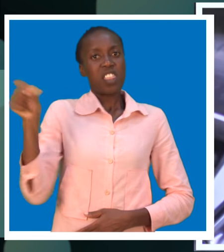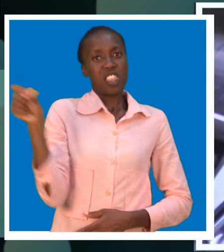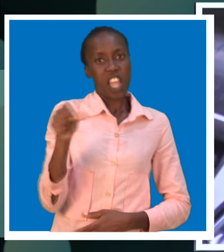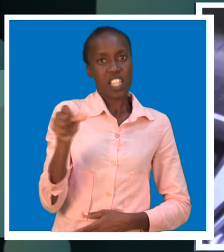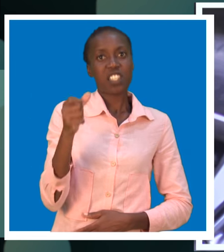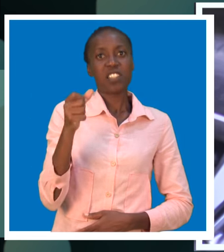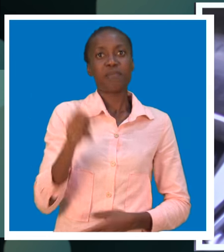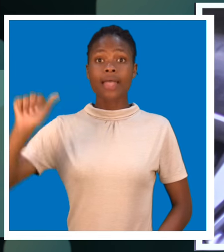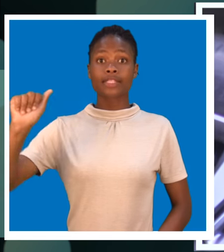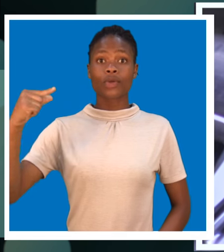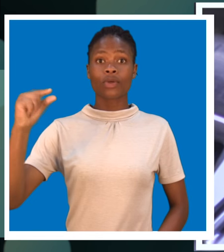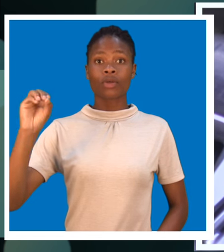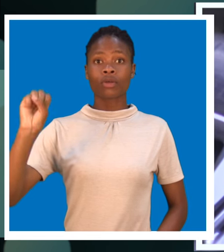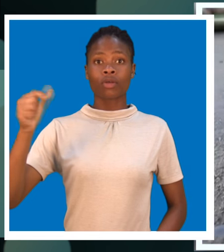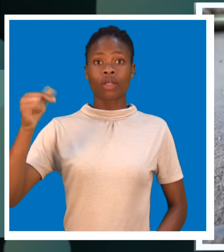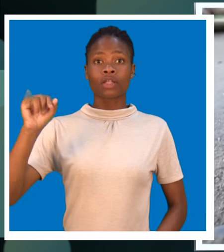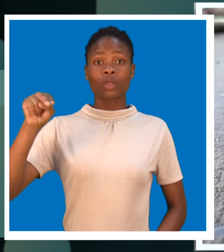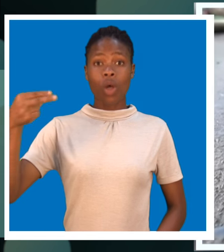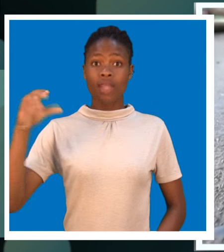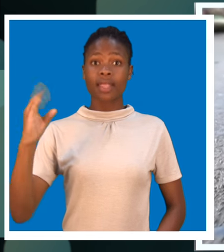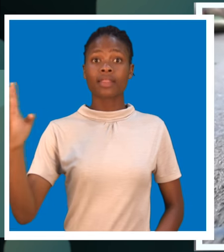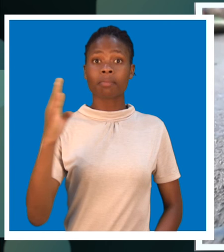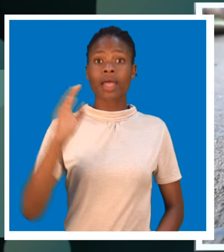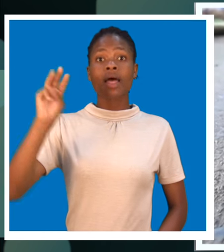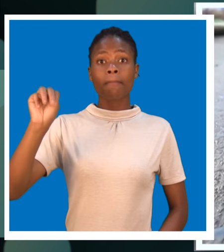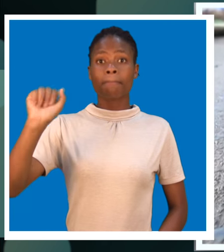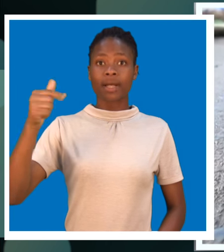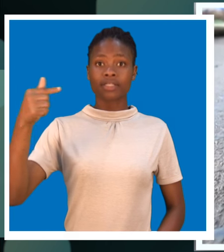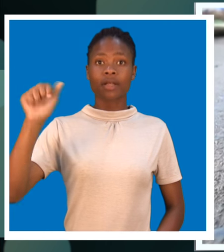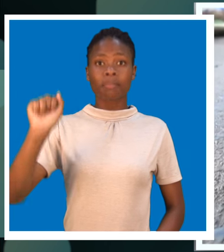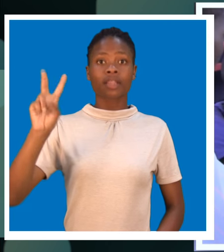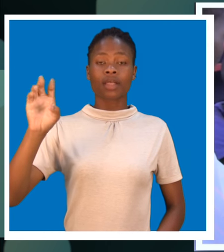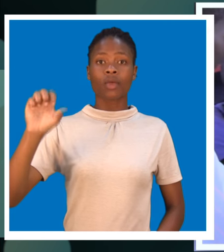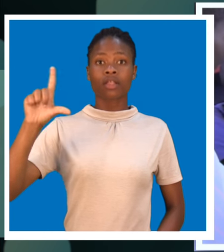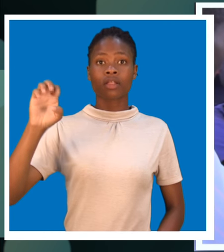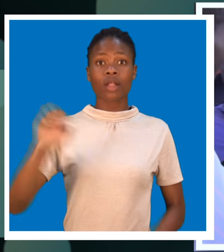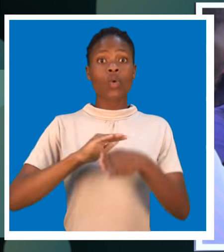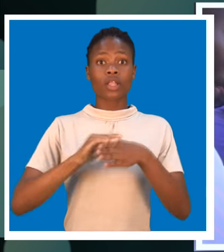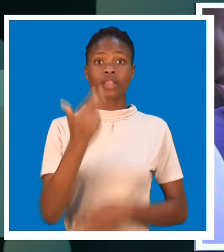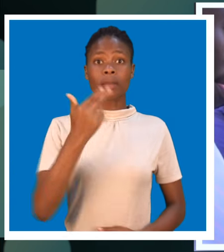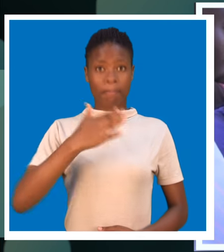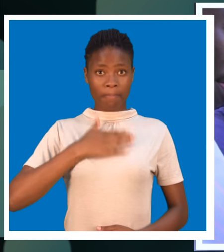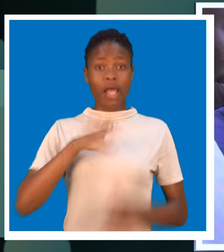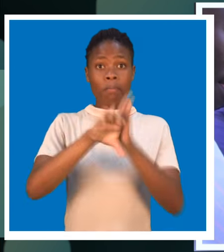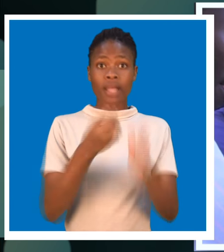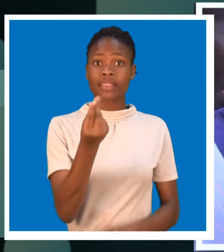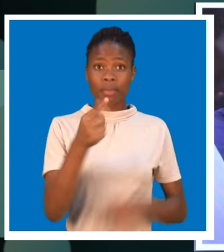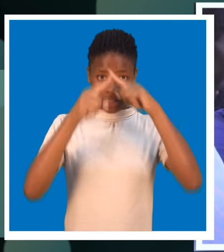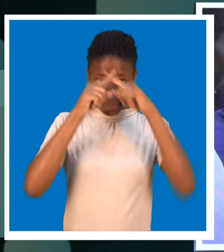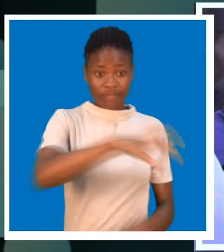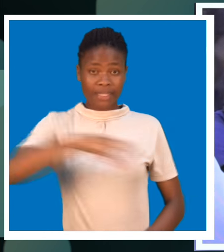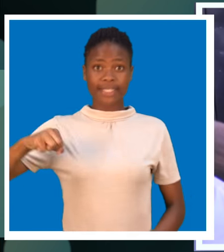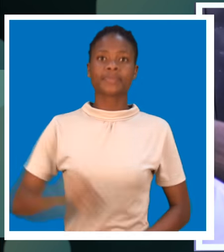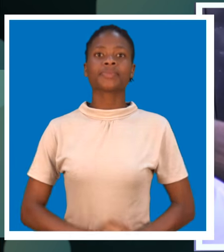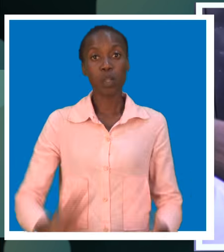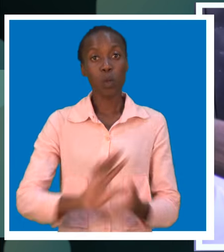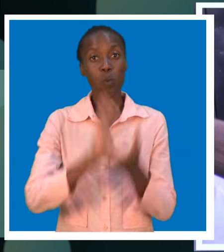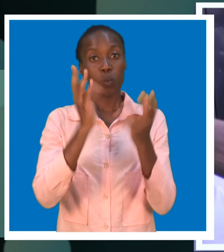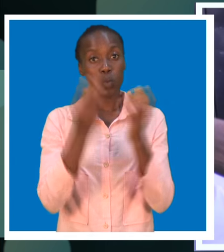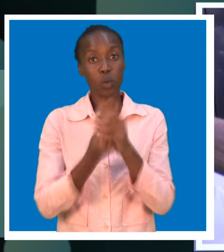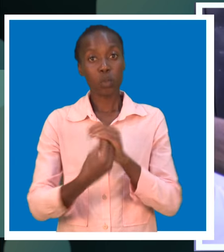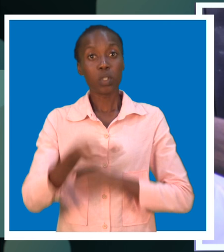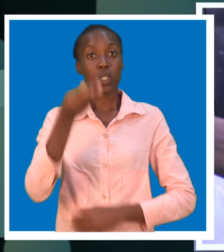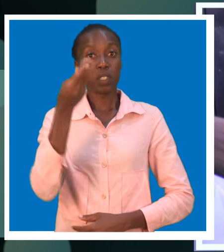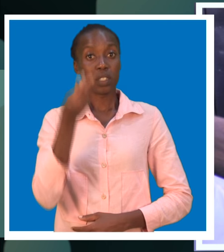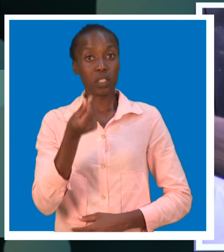táxi. Agostinho Matavel, proprietário da arma usada no crime, acusa a polícia de ter subtraído o dinheiro por ser roubado. Todo o